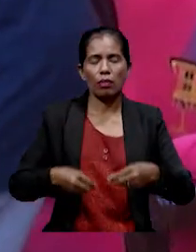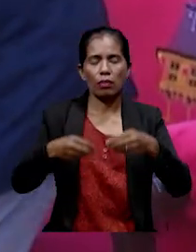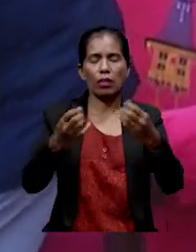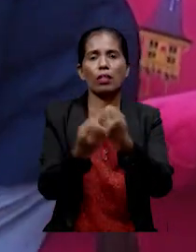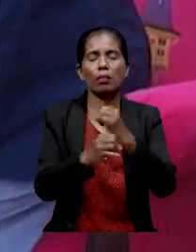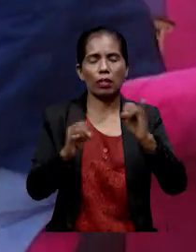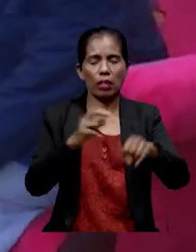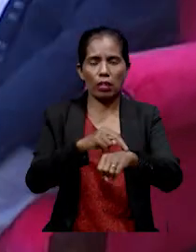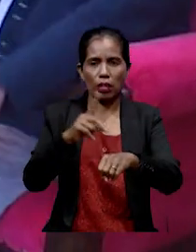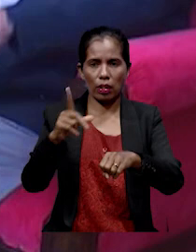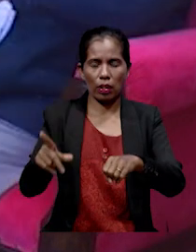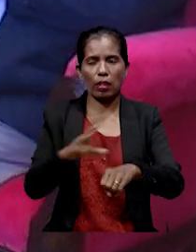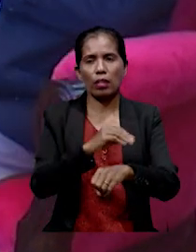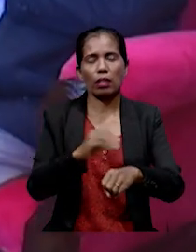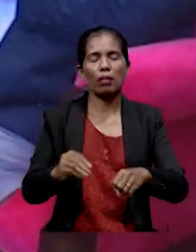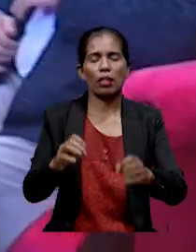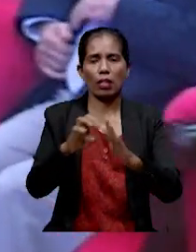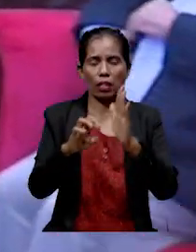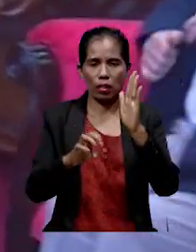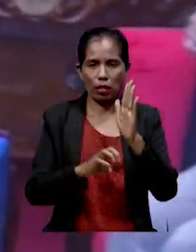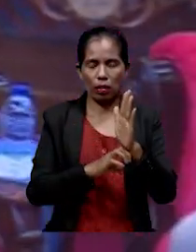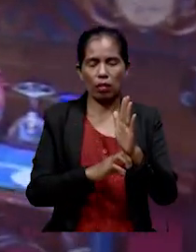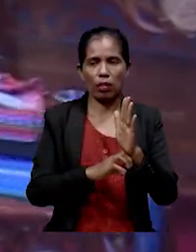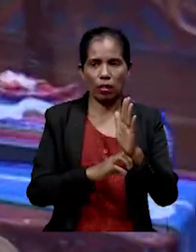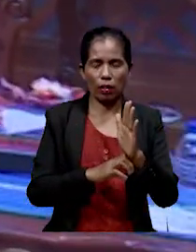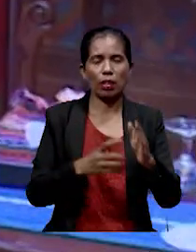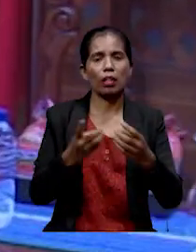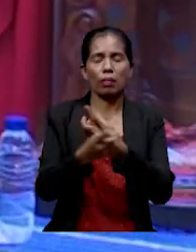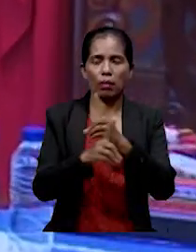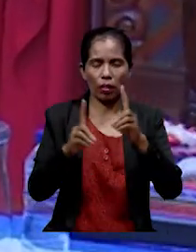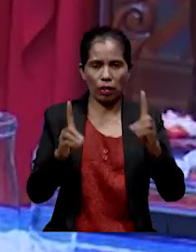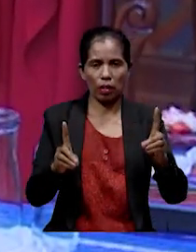independência nacional na unidade estadunian, na Instituição Democrática